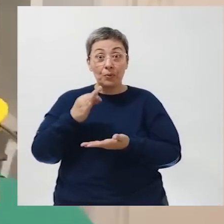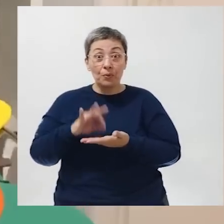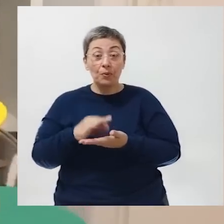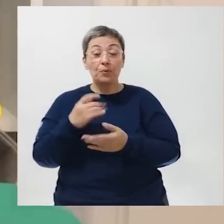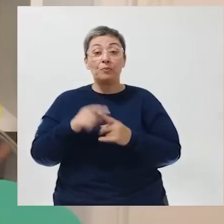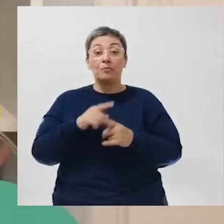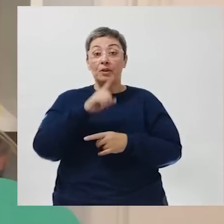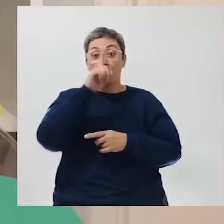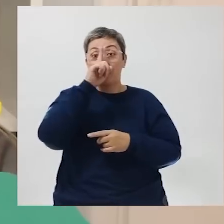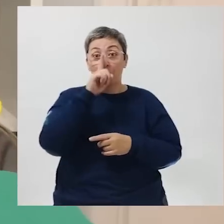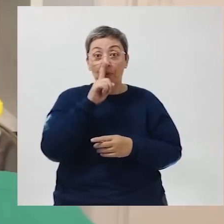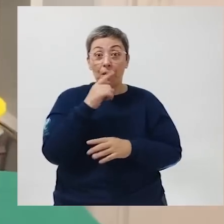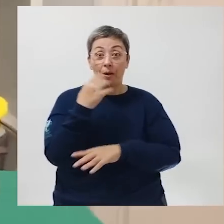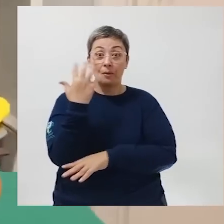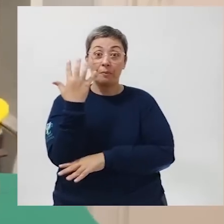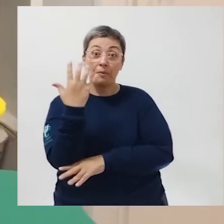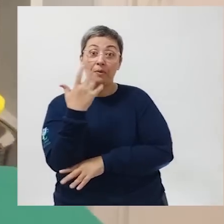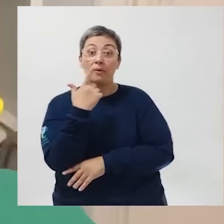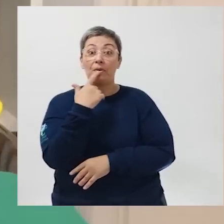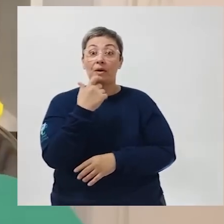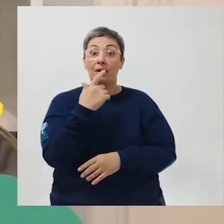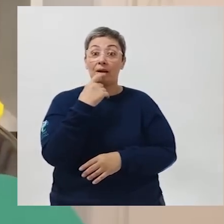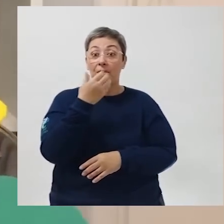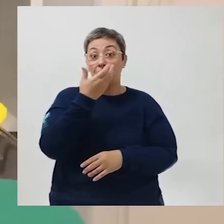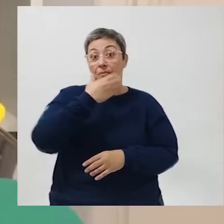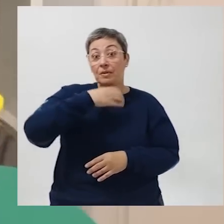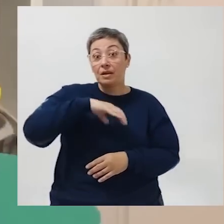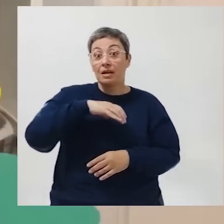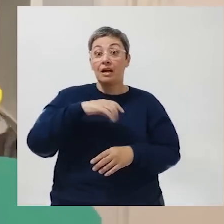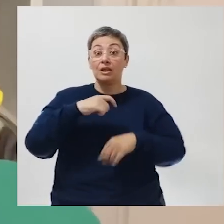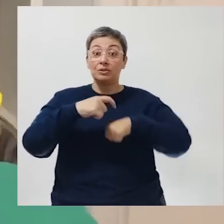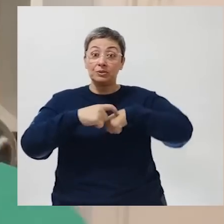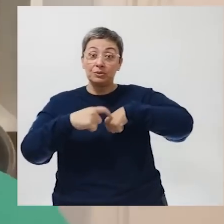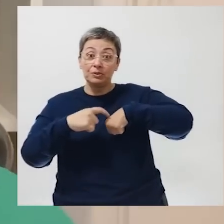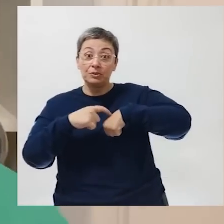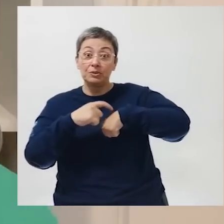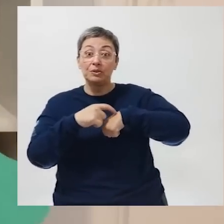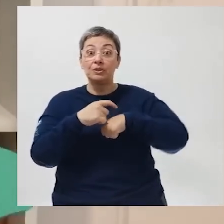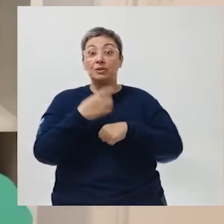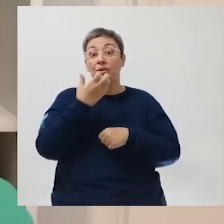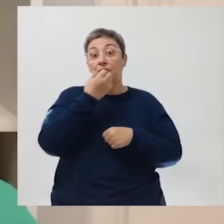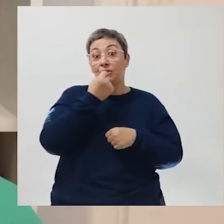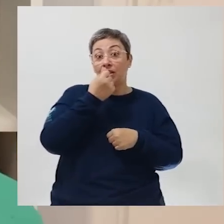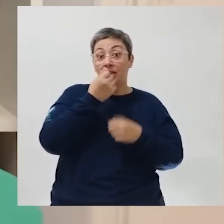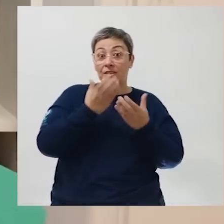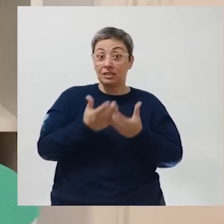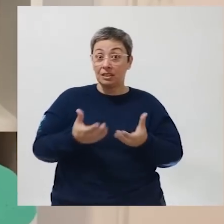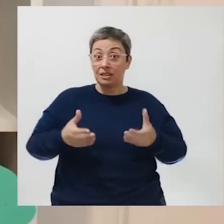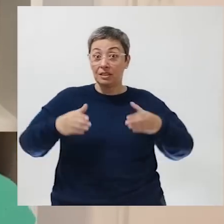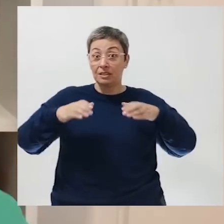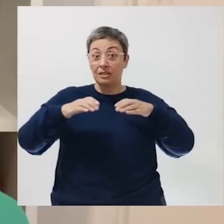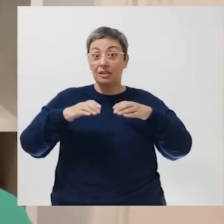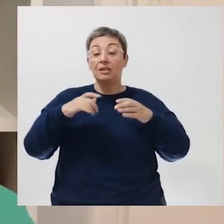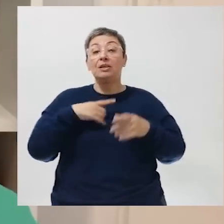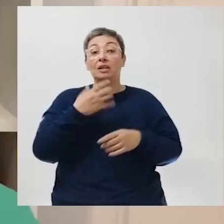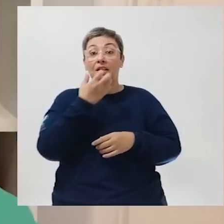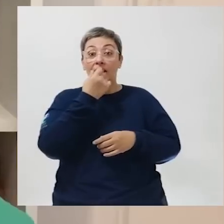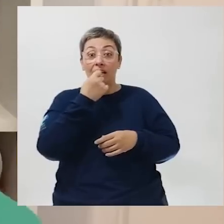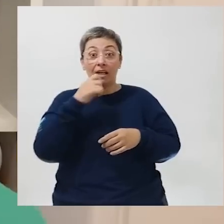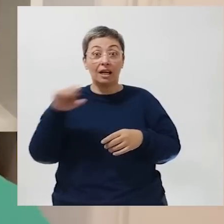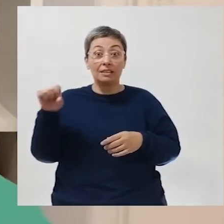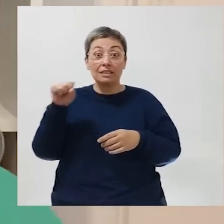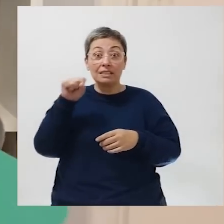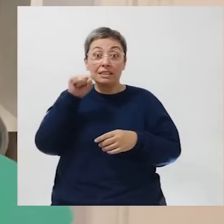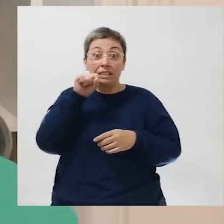uvas, o amarelo do abacaxi, o vermelho da maçã, do morango, o laranja da abóbora, o laranja